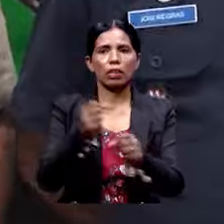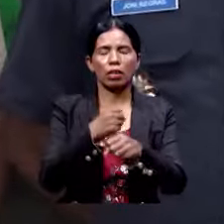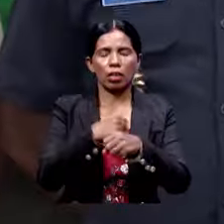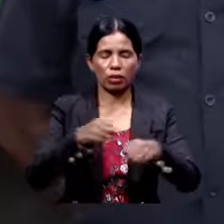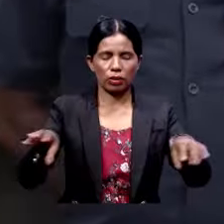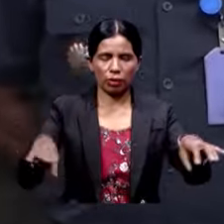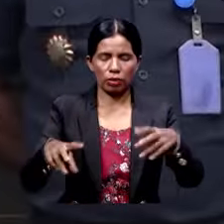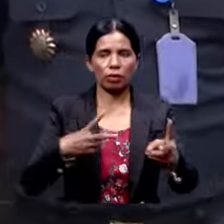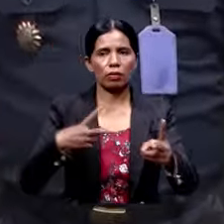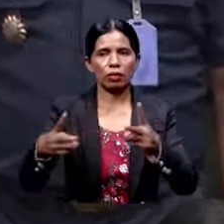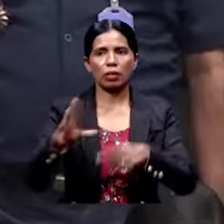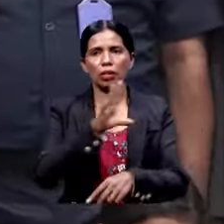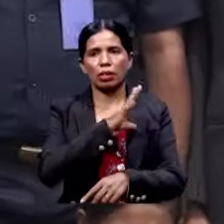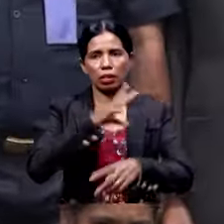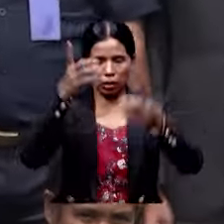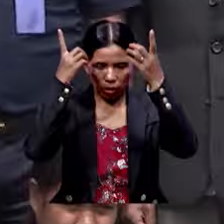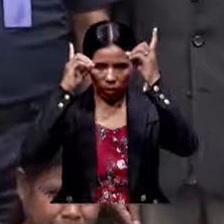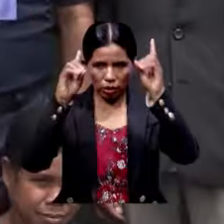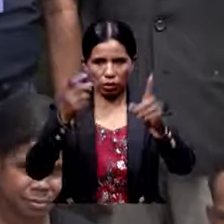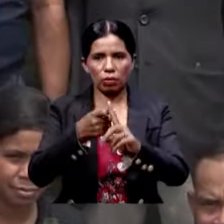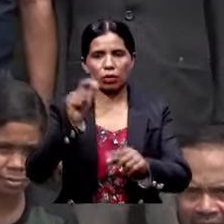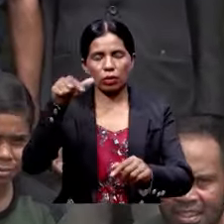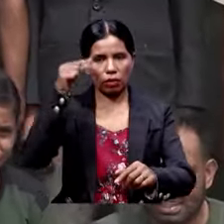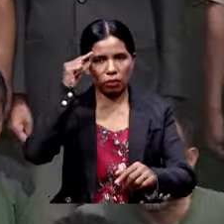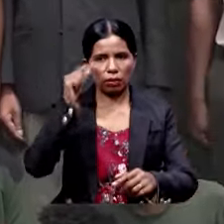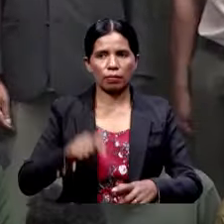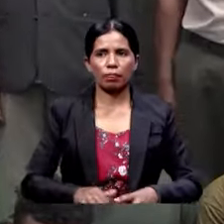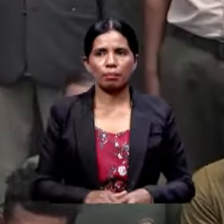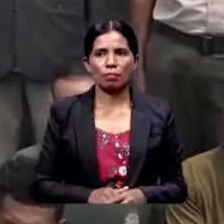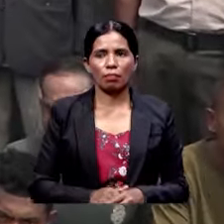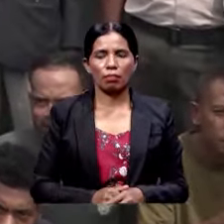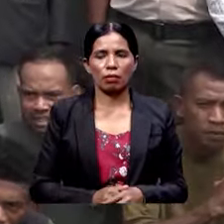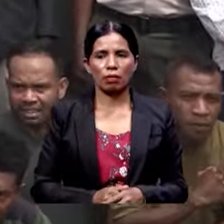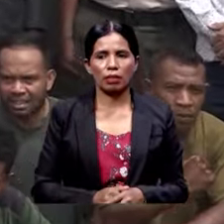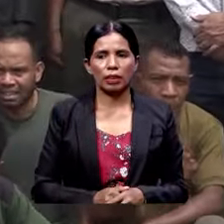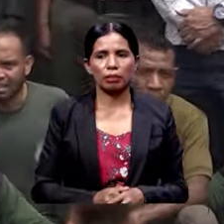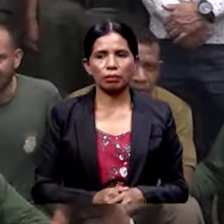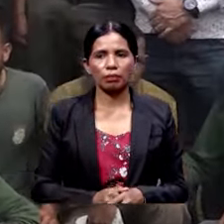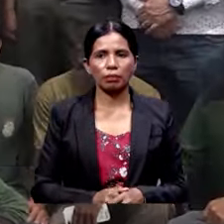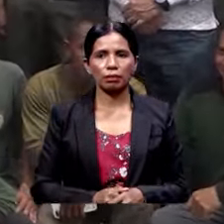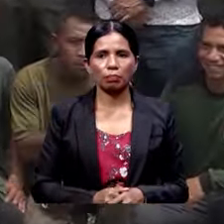serviço voluntário ou de reindecisão com si governo. Adriano Verdial, Zé Miro Santos, GMN.